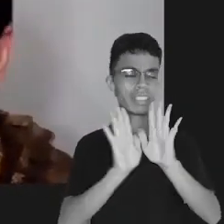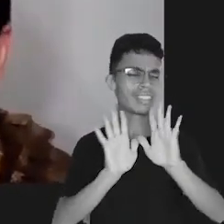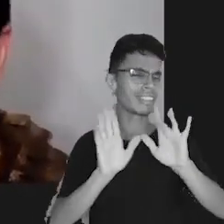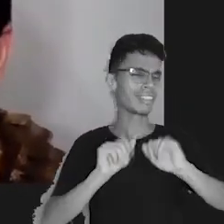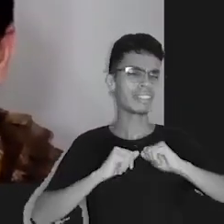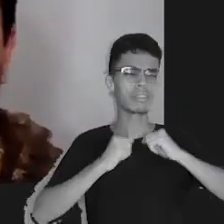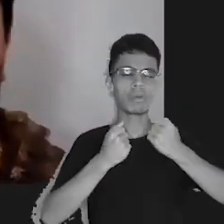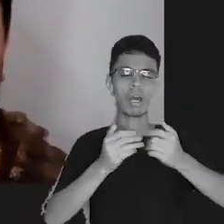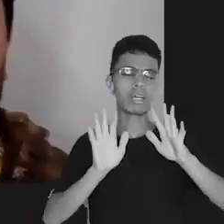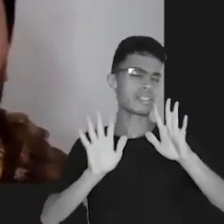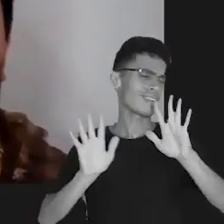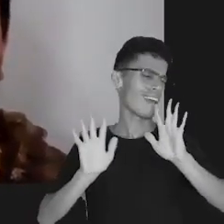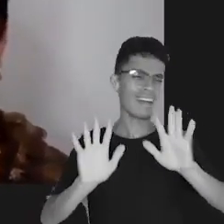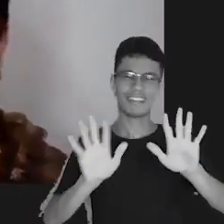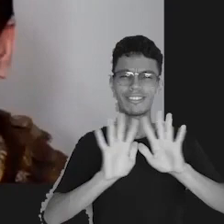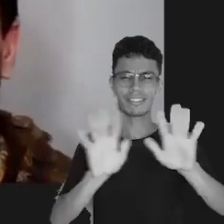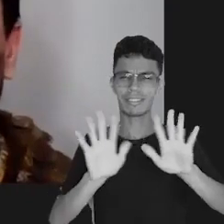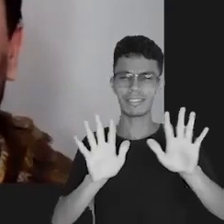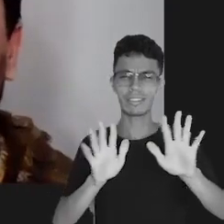insistam,